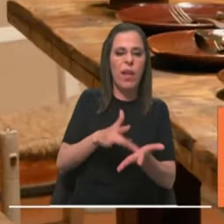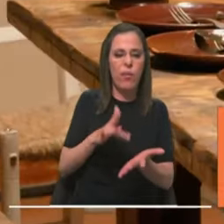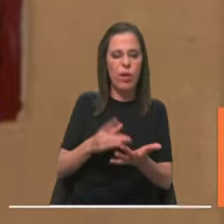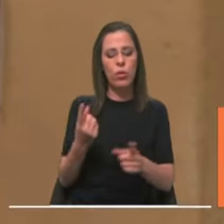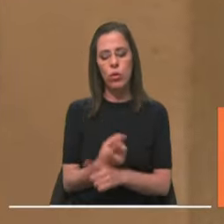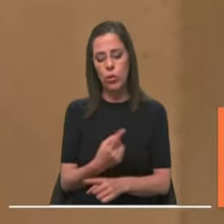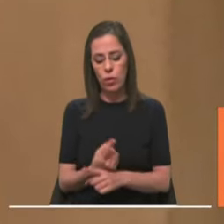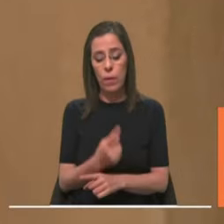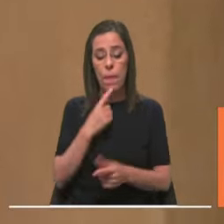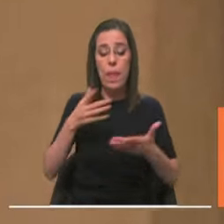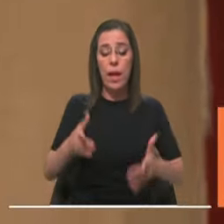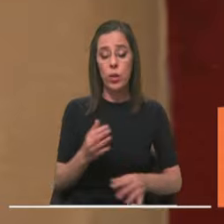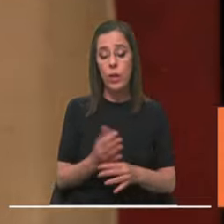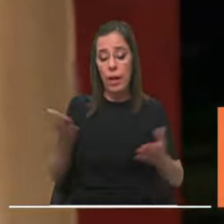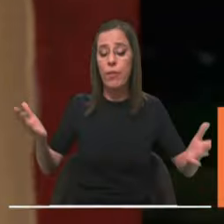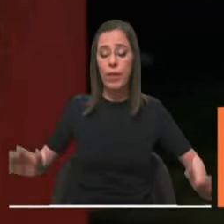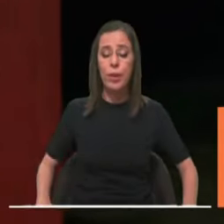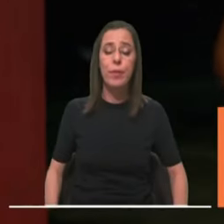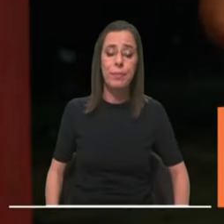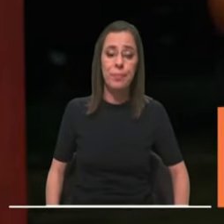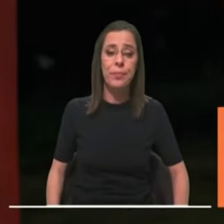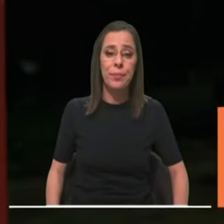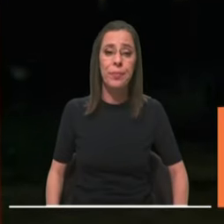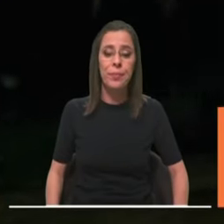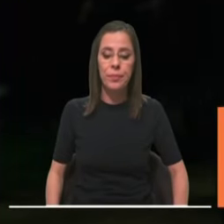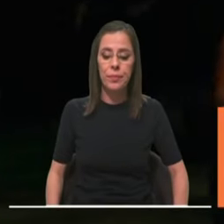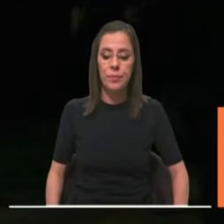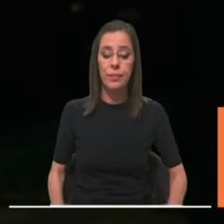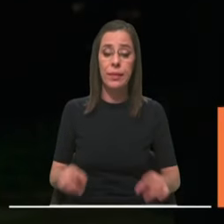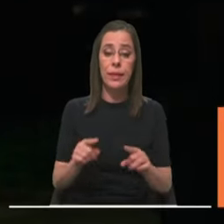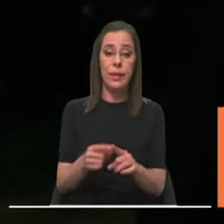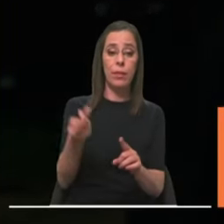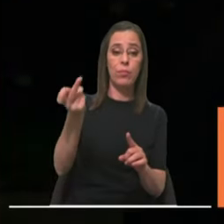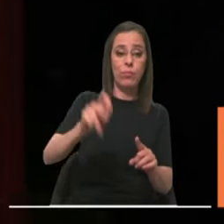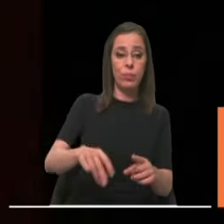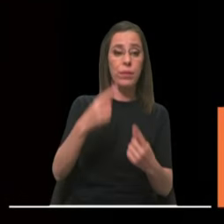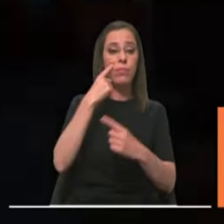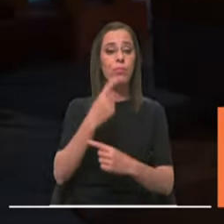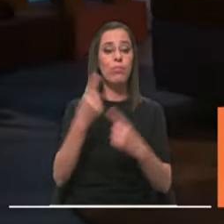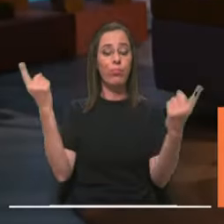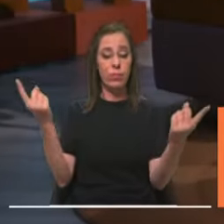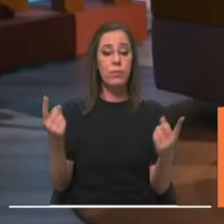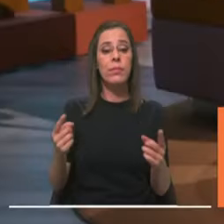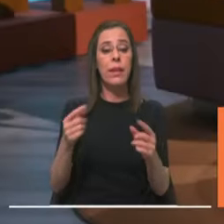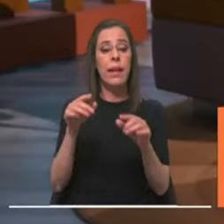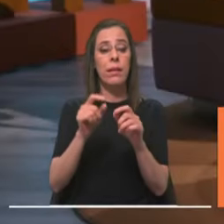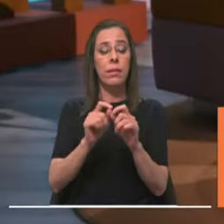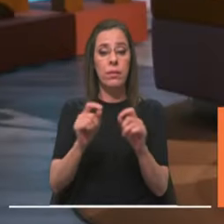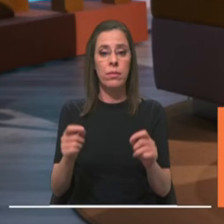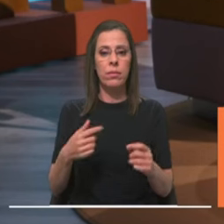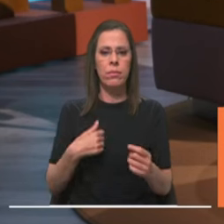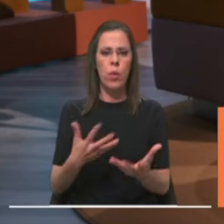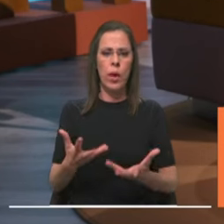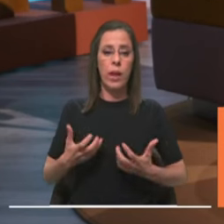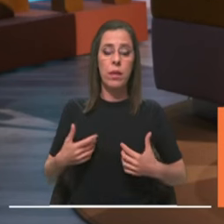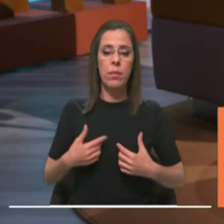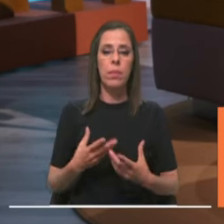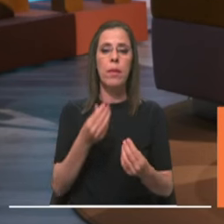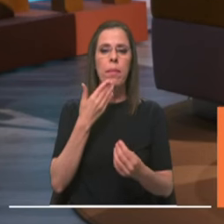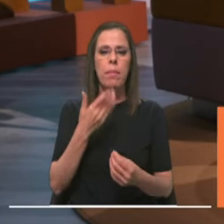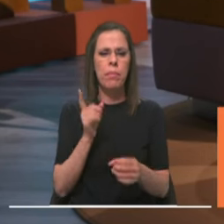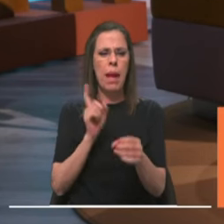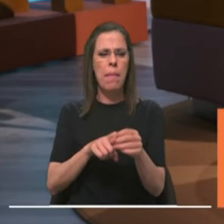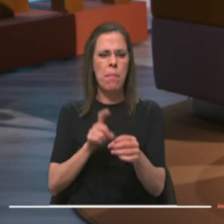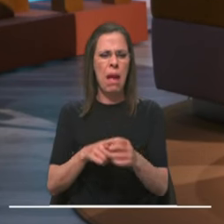sim, tudo é essa imprensa, ajuda imprensa festa, sim, pronto. Também ajuda, sim. Quando isso surge cá para fora, eu começo a receber muitos pedidos